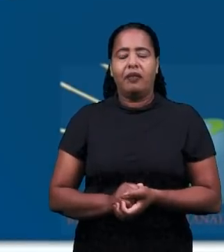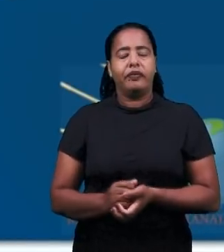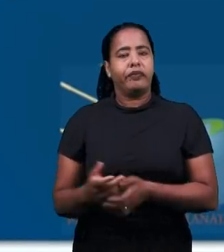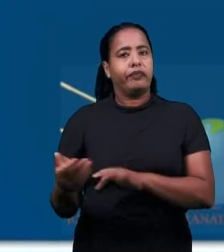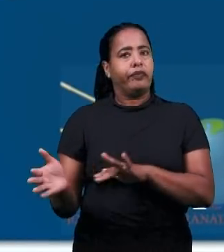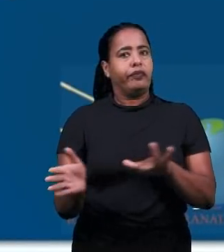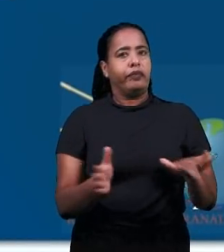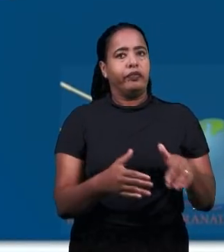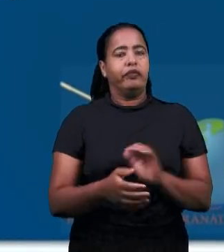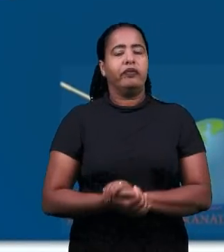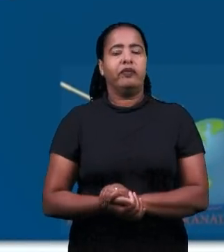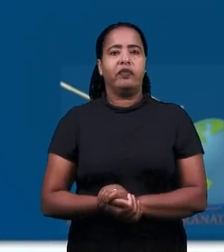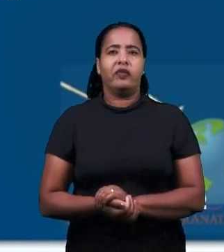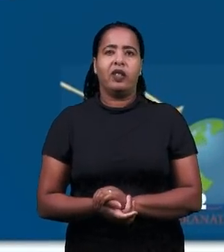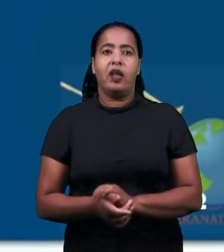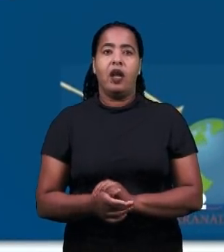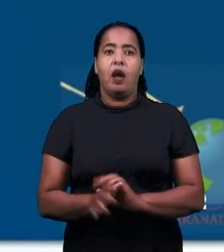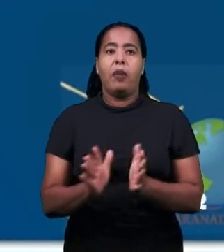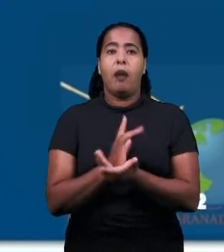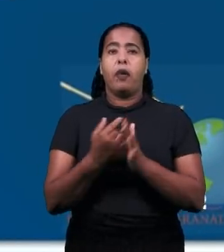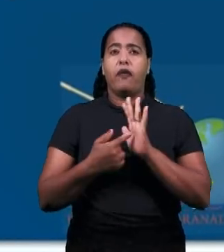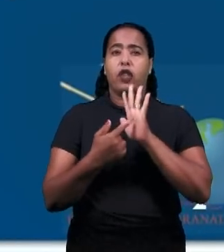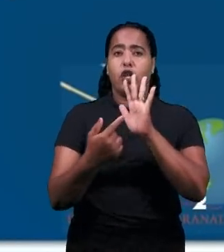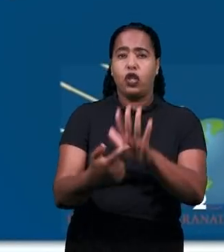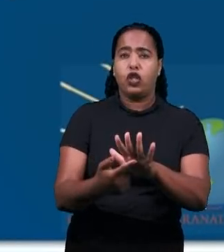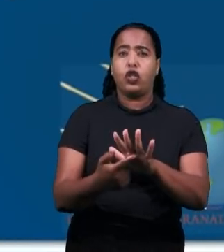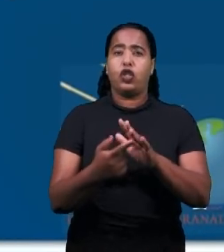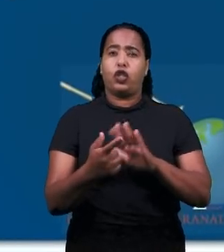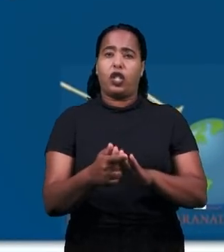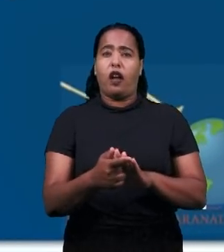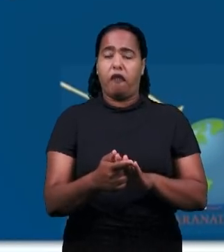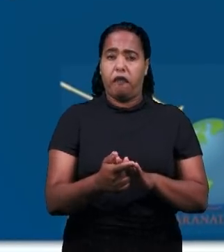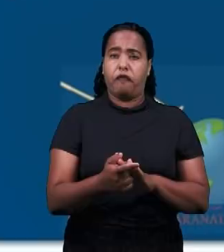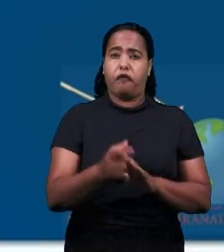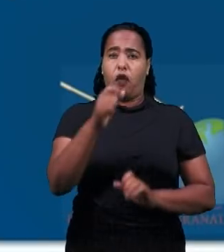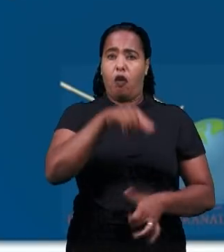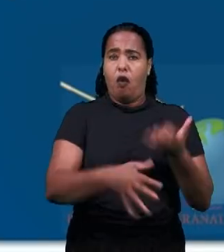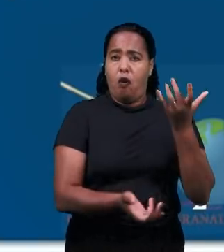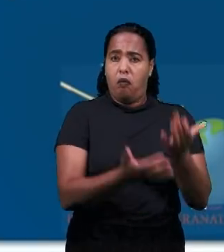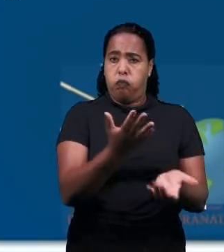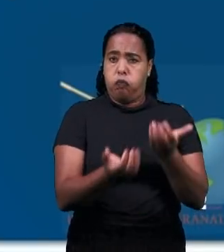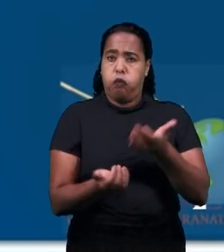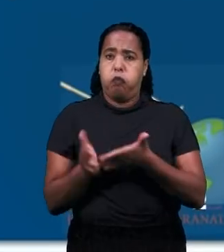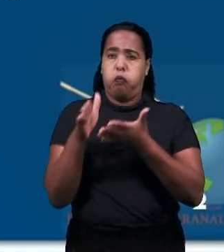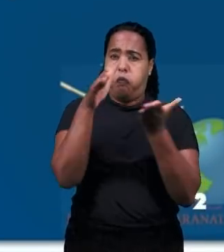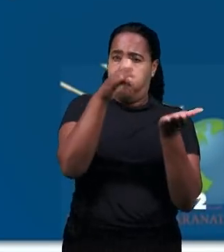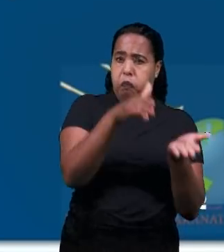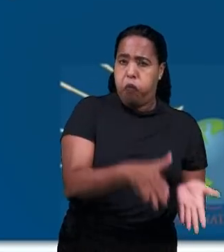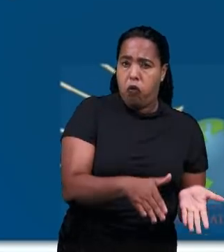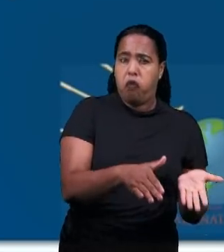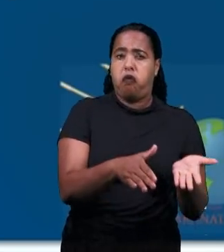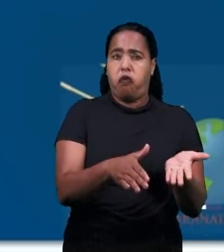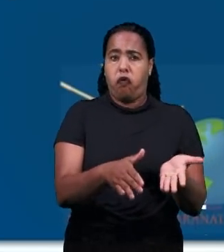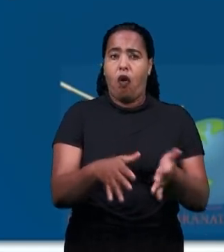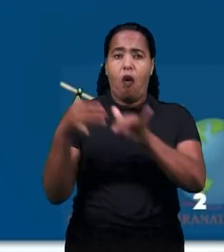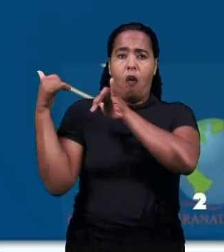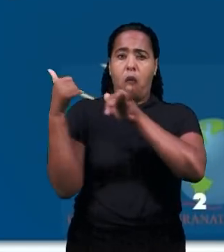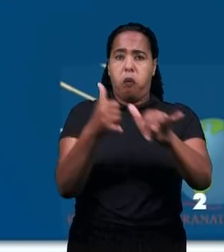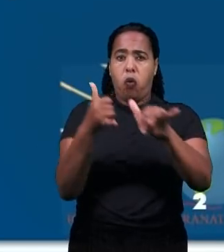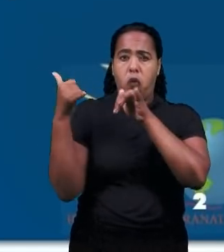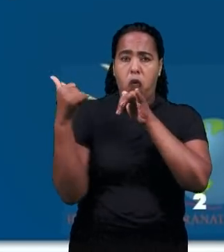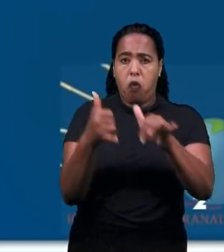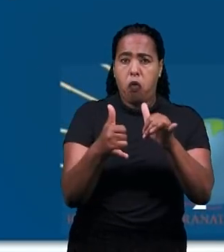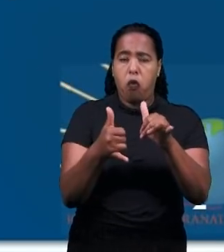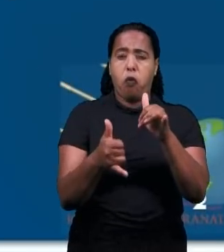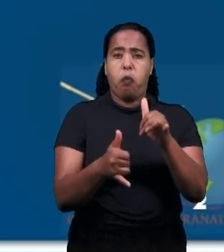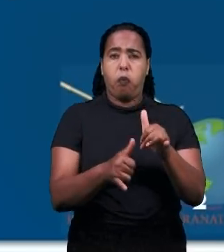foi derribada no inferno e a tua soberba com o som dos teus alaúdes, os bichinhos debaixo de ti se estenderão e os bichos te cobrirão.